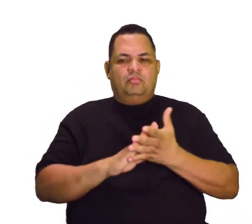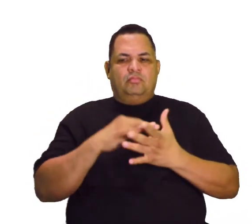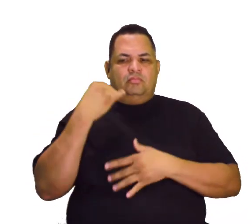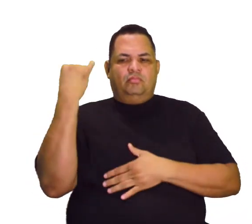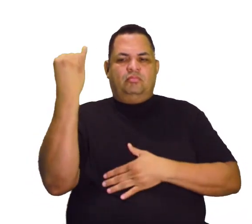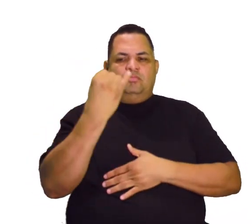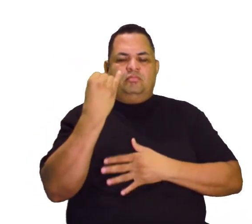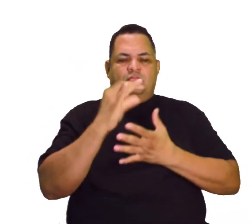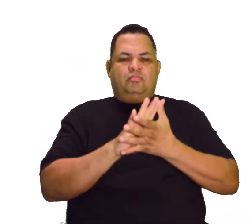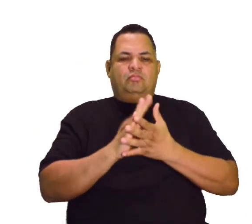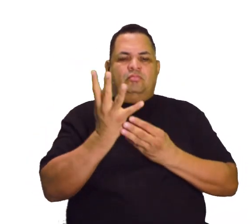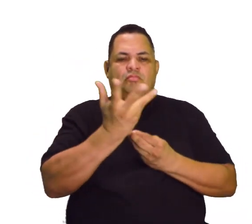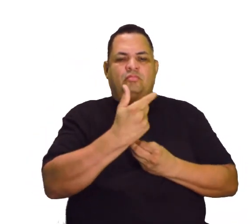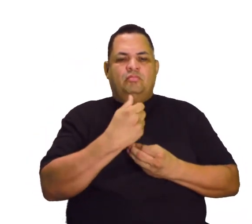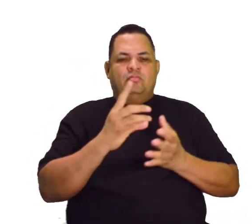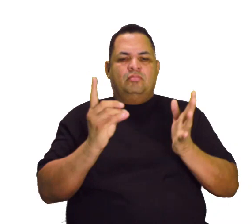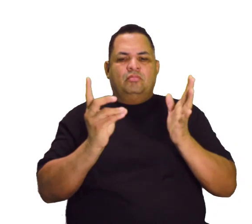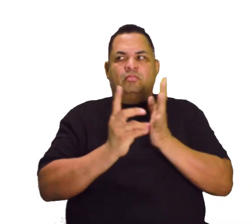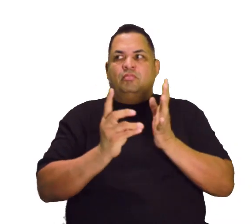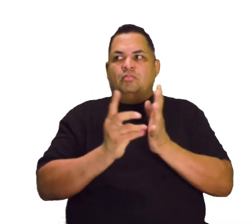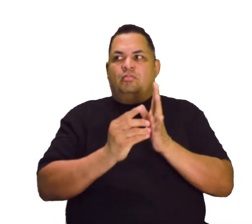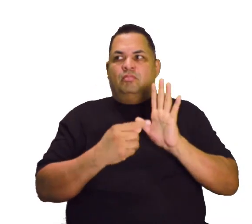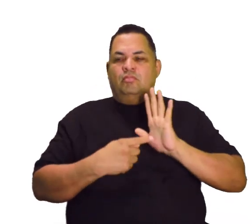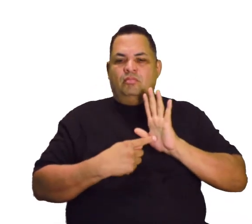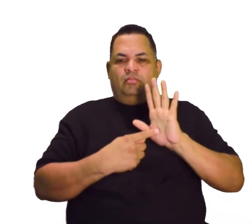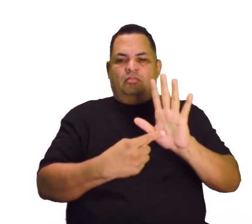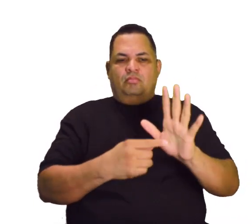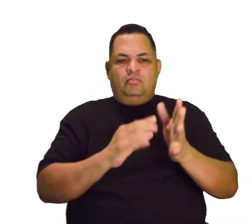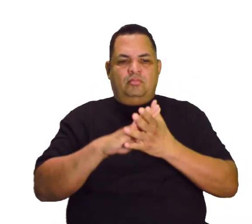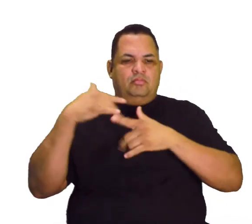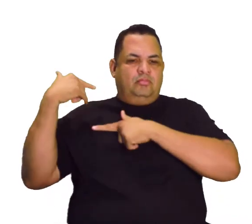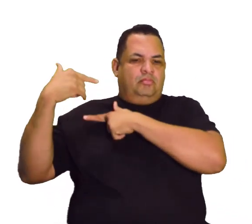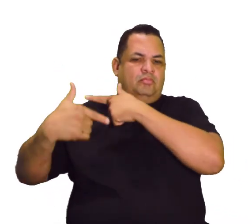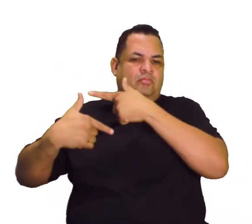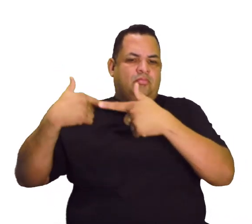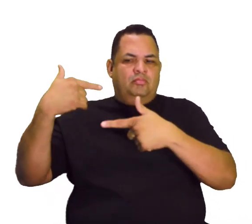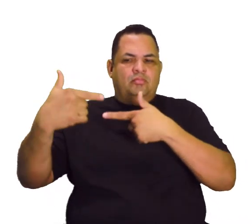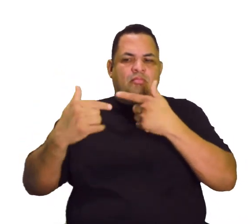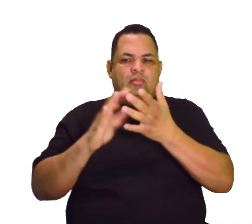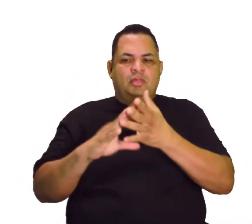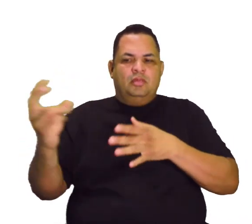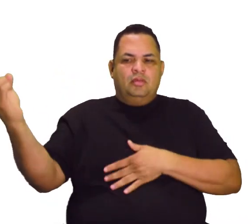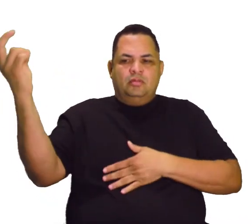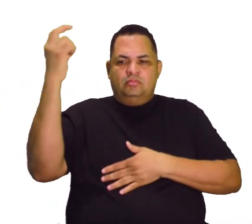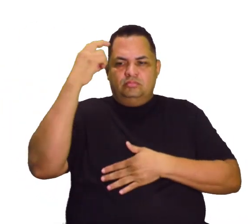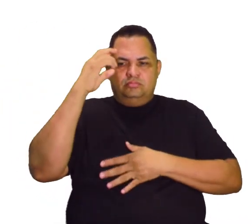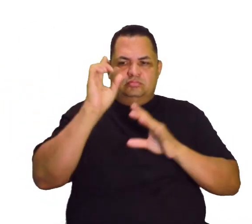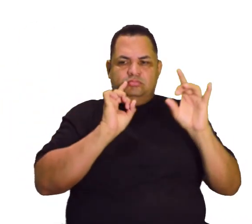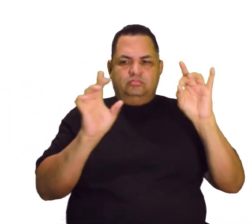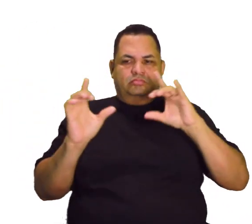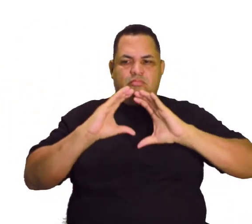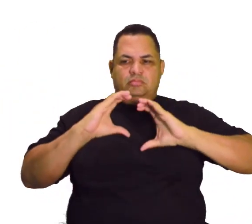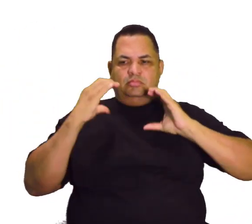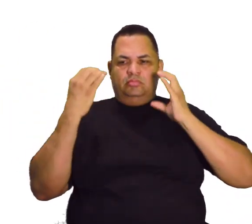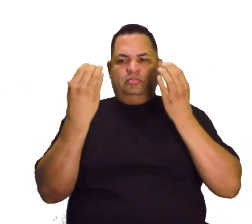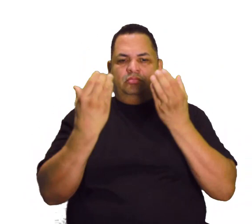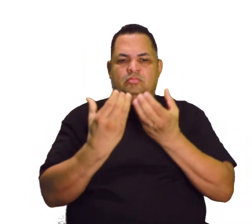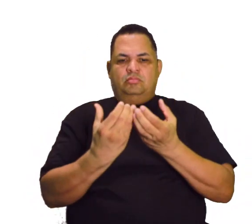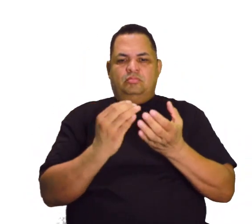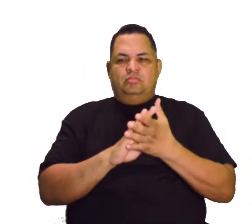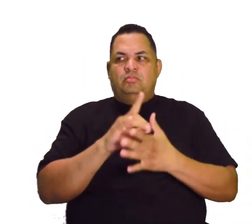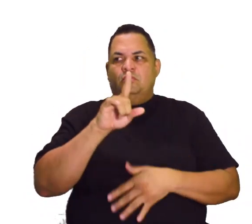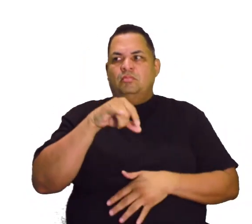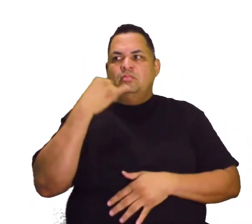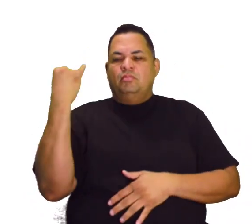da arte indígena é que ela representa mais as tradições, ou seja, a cultura de sua comunidade. Então, isso é